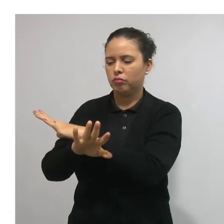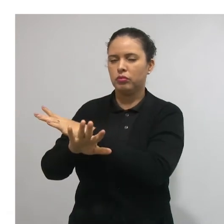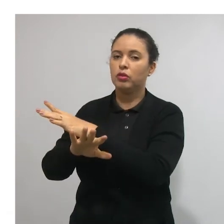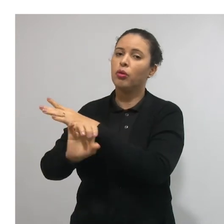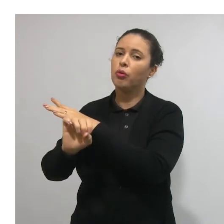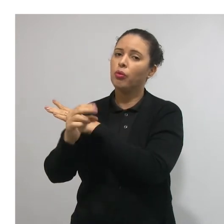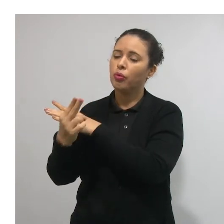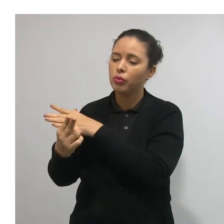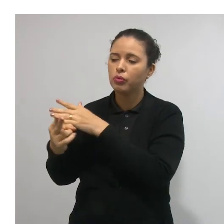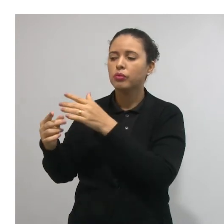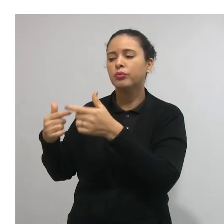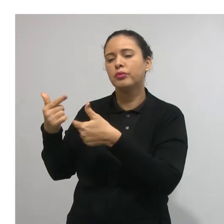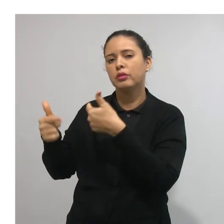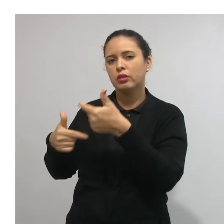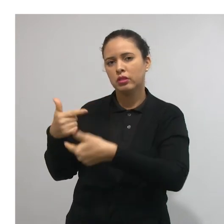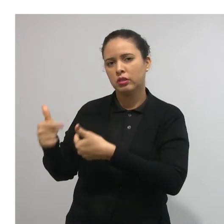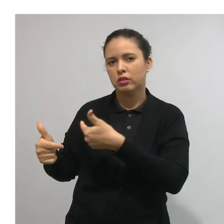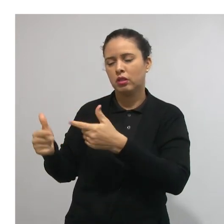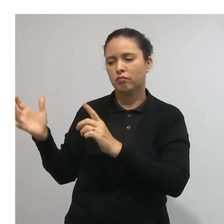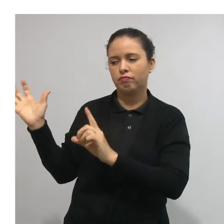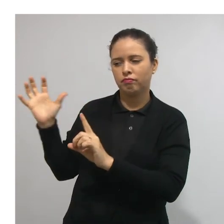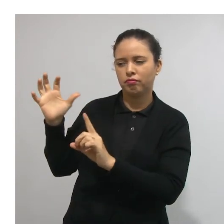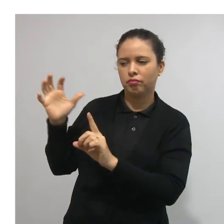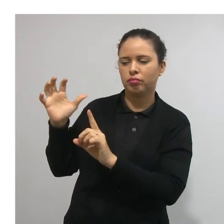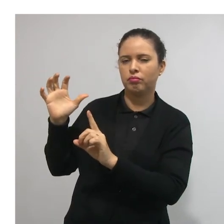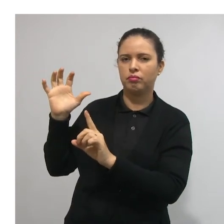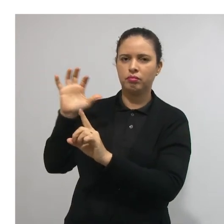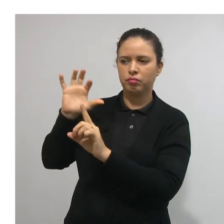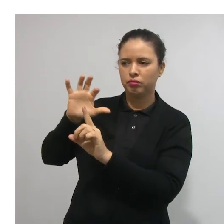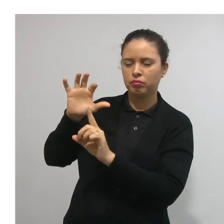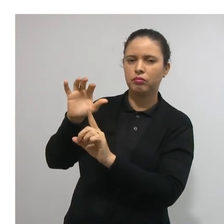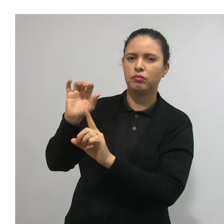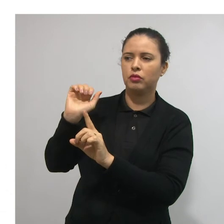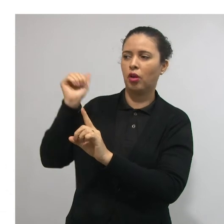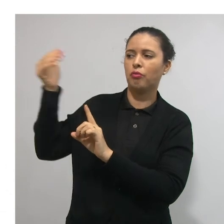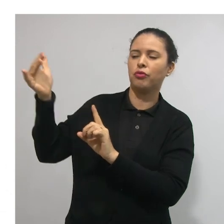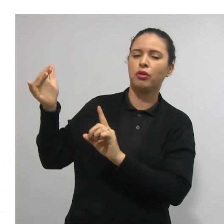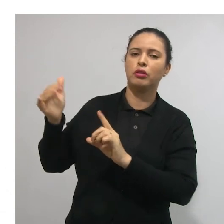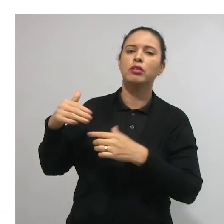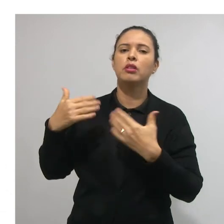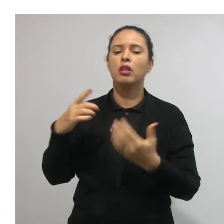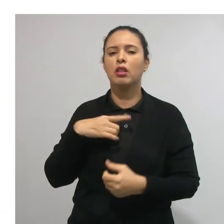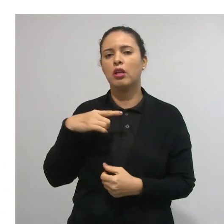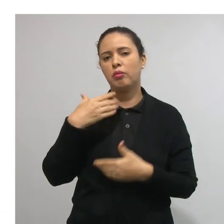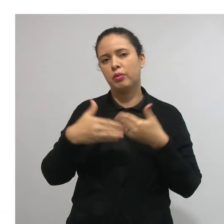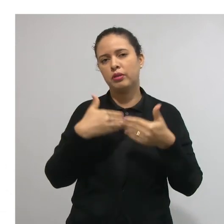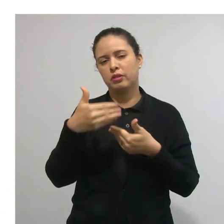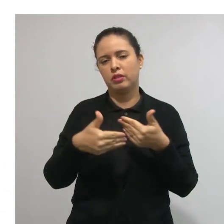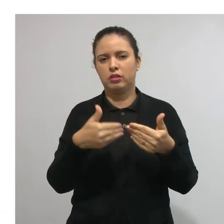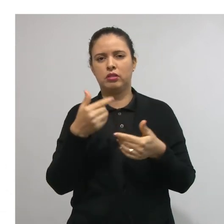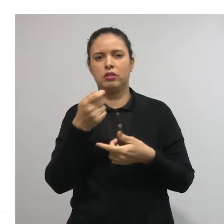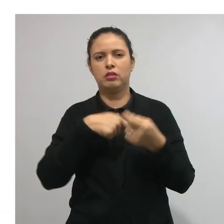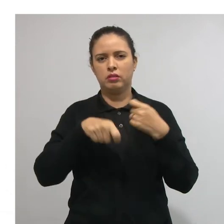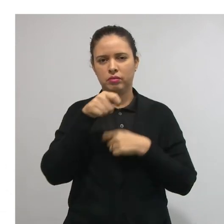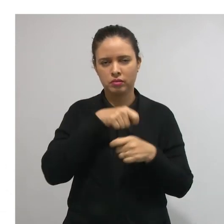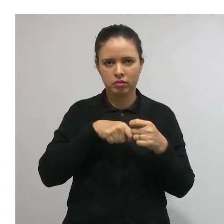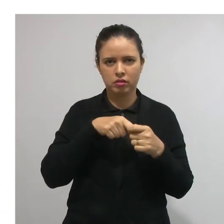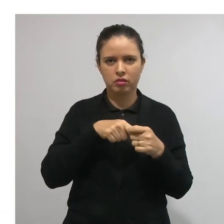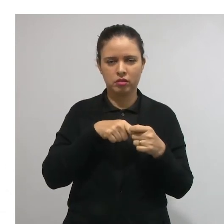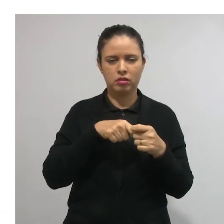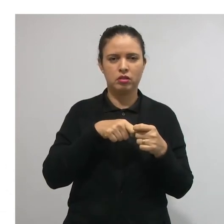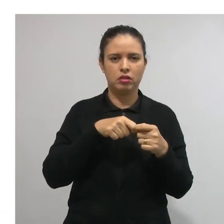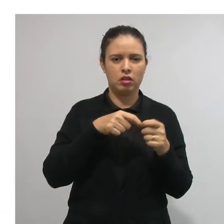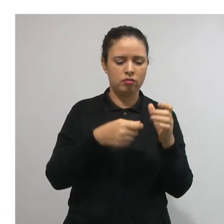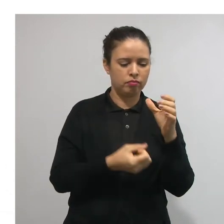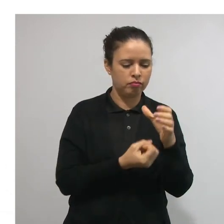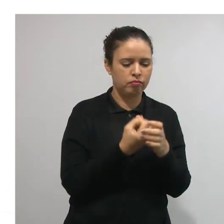serviços, tá? E que influencia e é influenciado pelo seu meio externo. Então existe aqui o processo da administração que